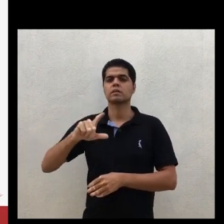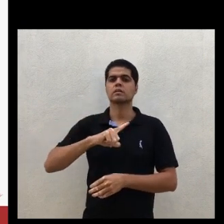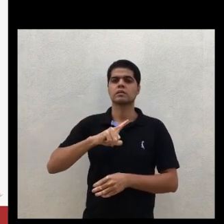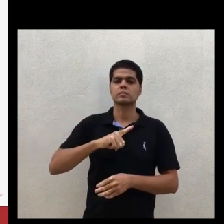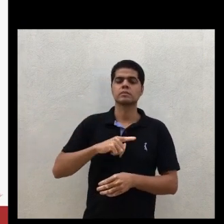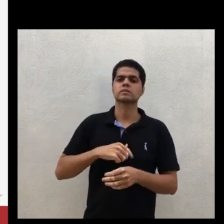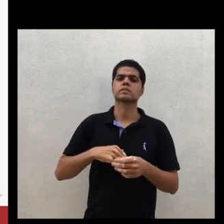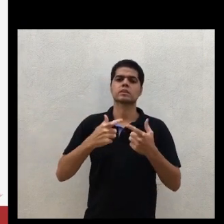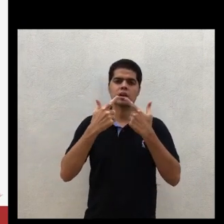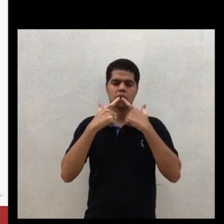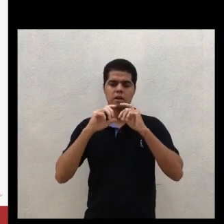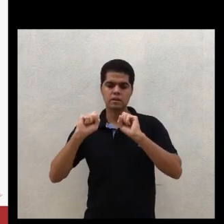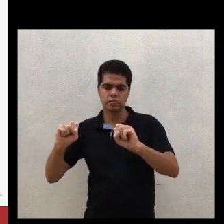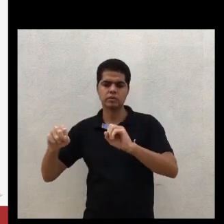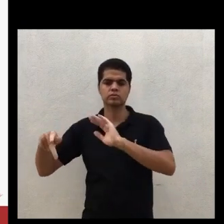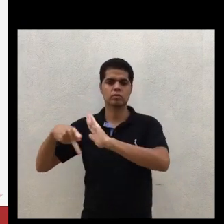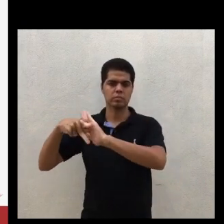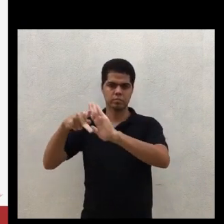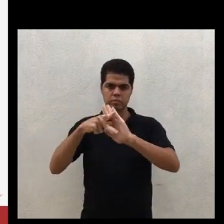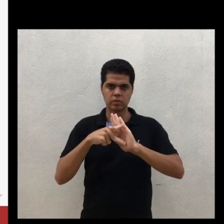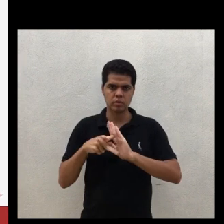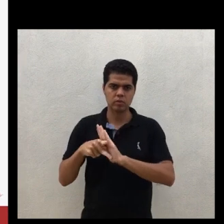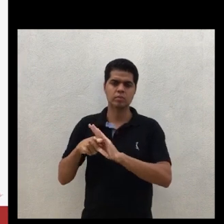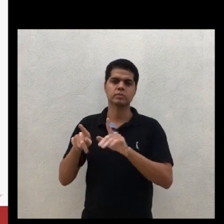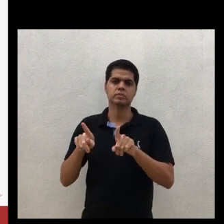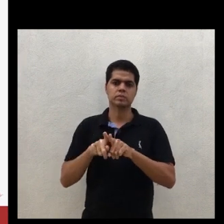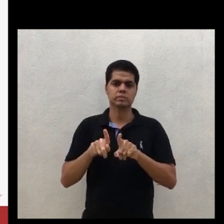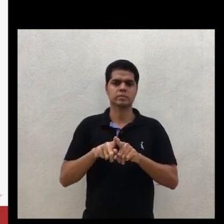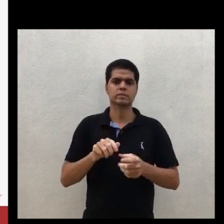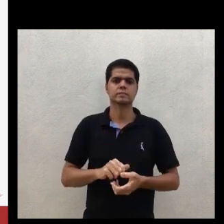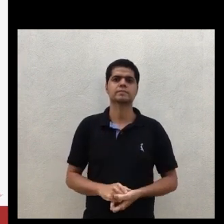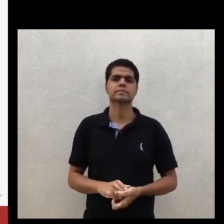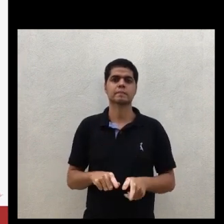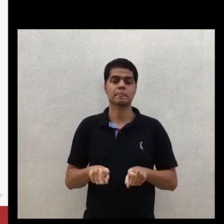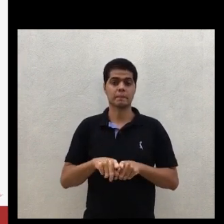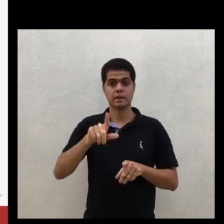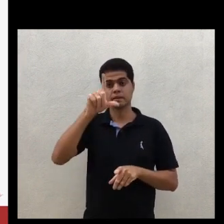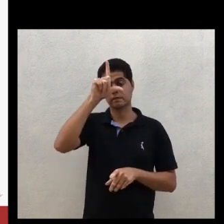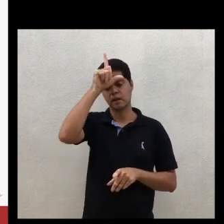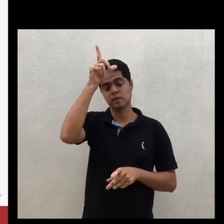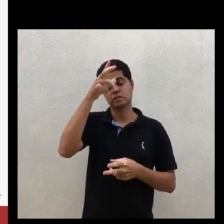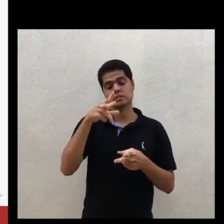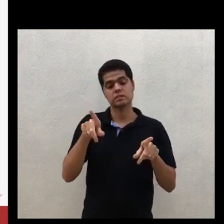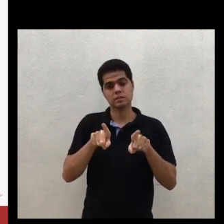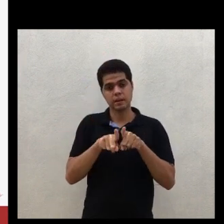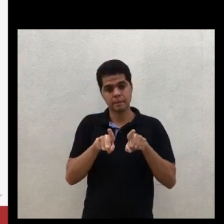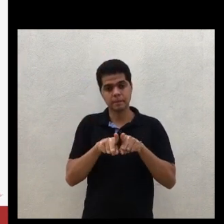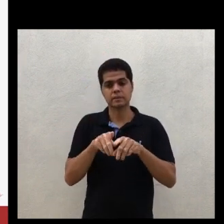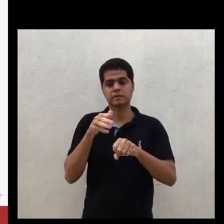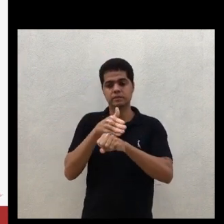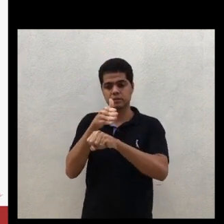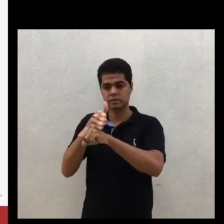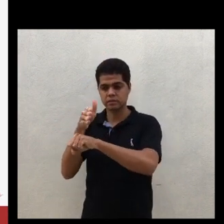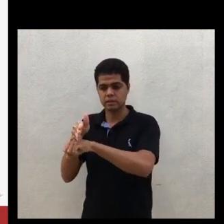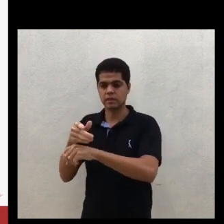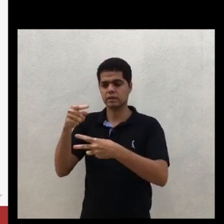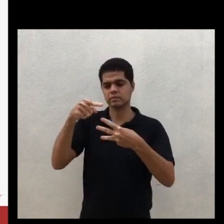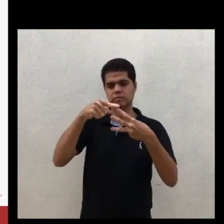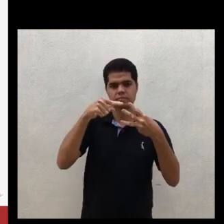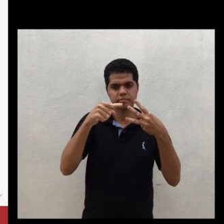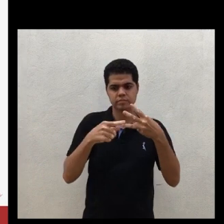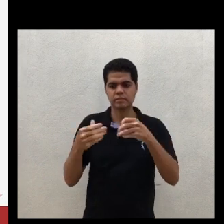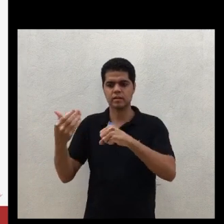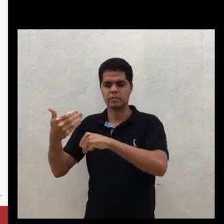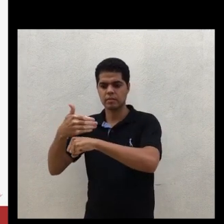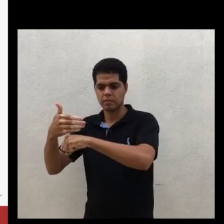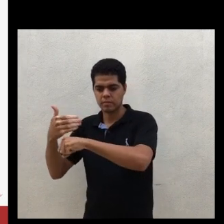problema, expresso ele em termos linguísticos, crio o conjunto fuzzy, para as variáveis de entrada, o conjunto fuzzy para as variáveis de